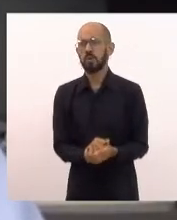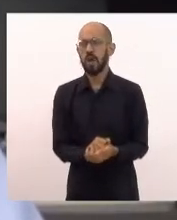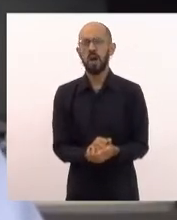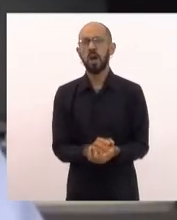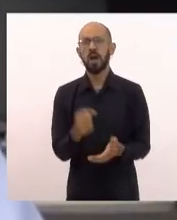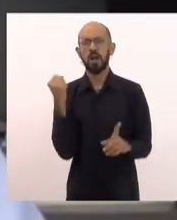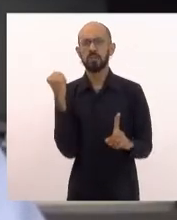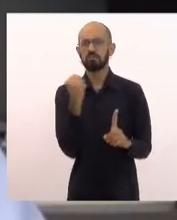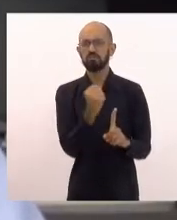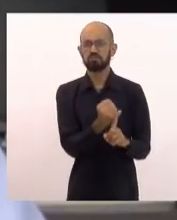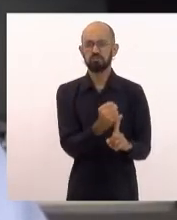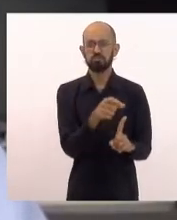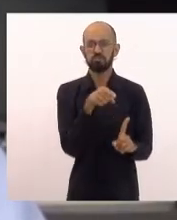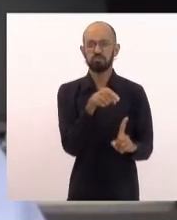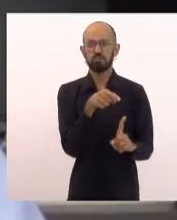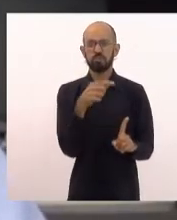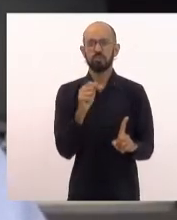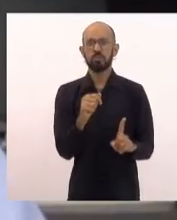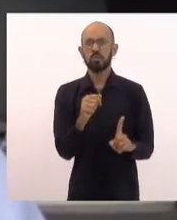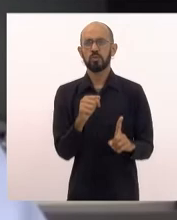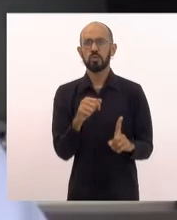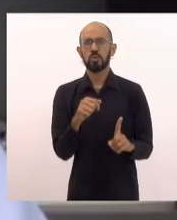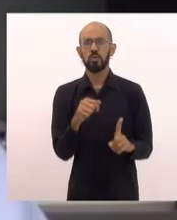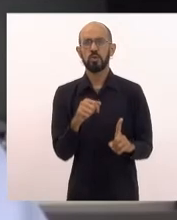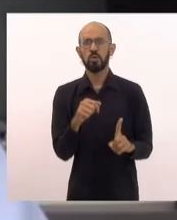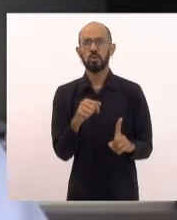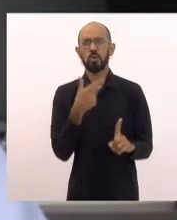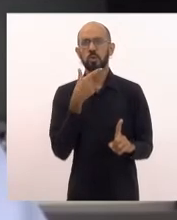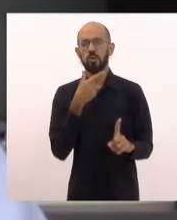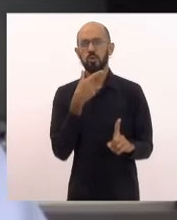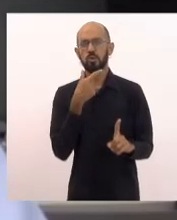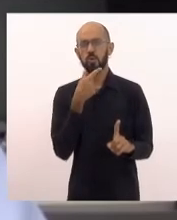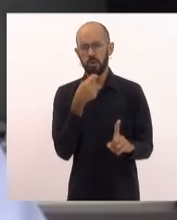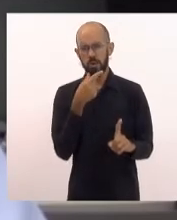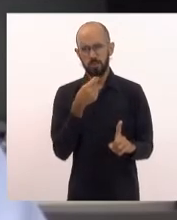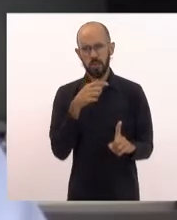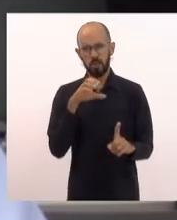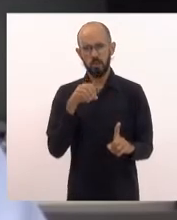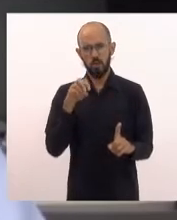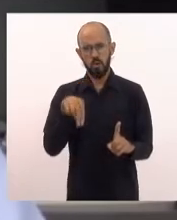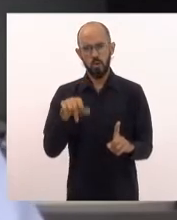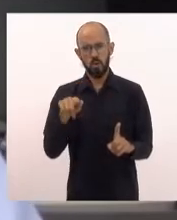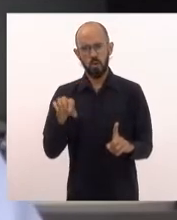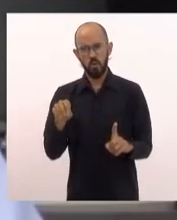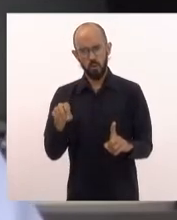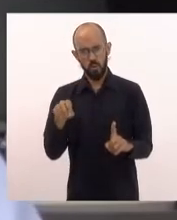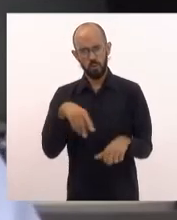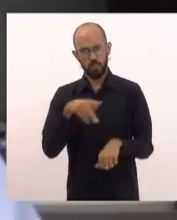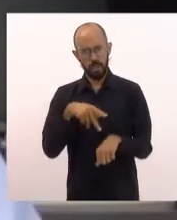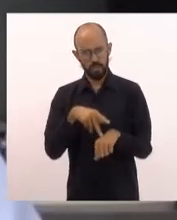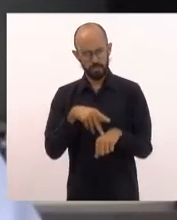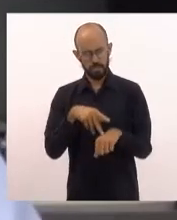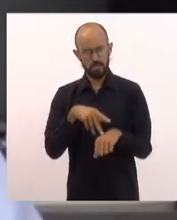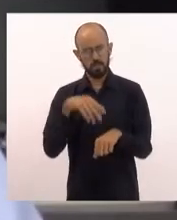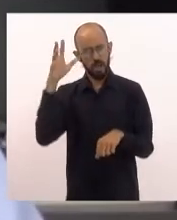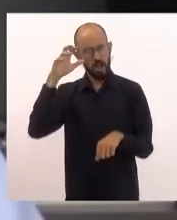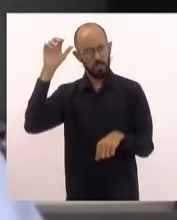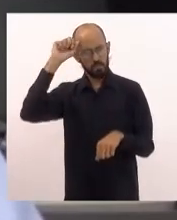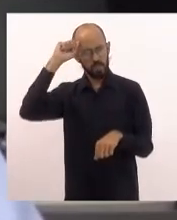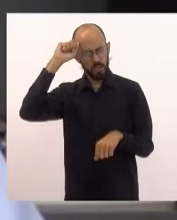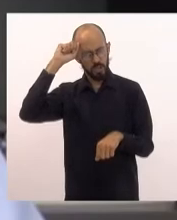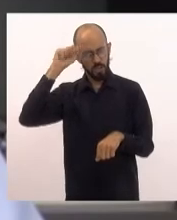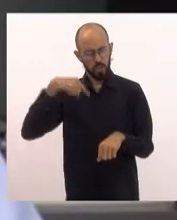morte, do assassinato do congolês. Eu acho que cada um de nós, enquanto parlamentar e cidadão,